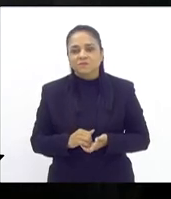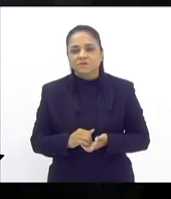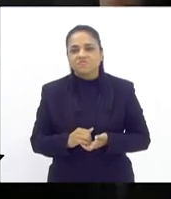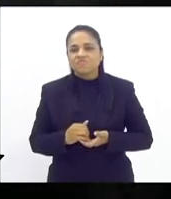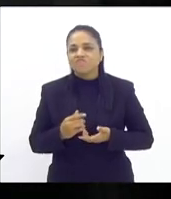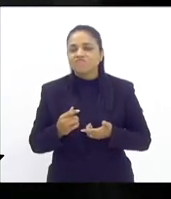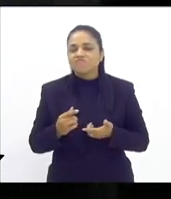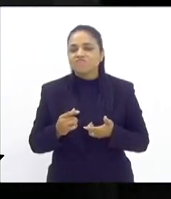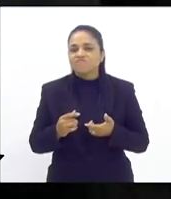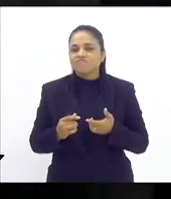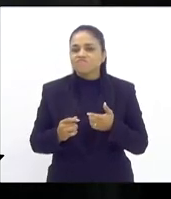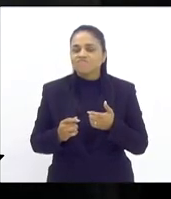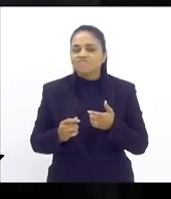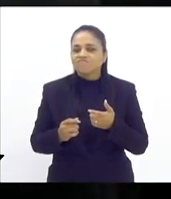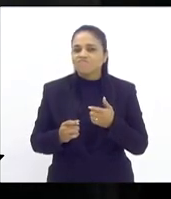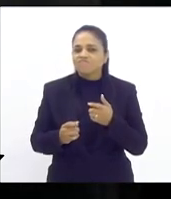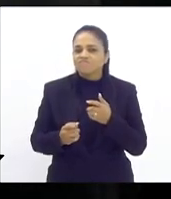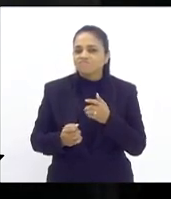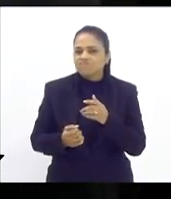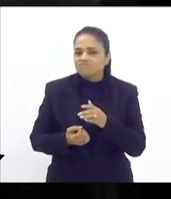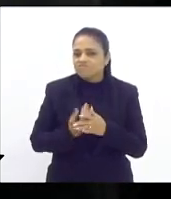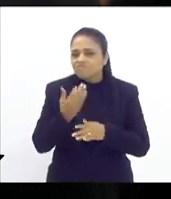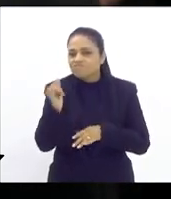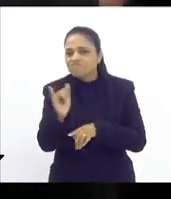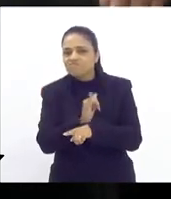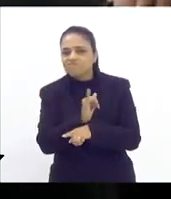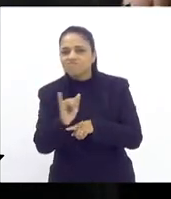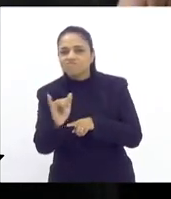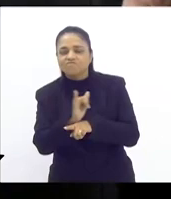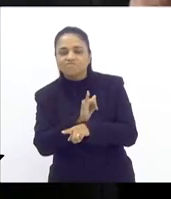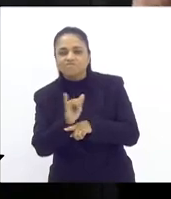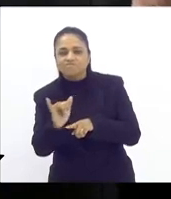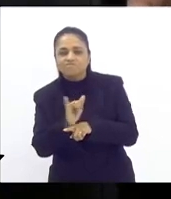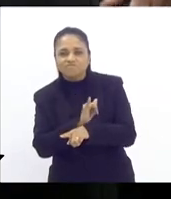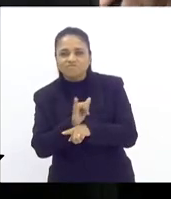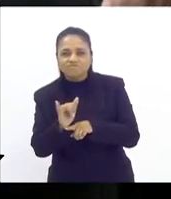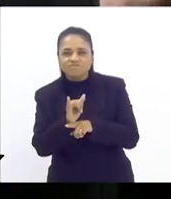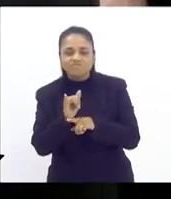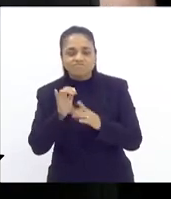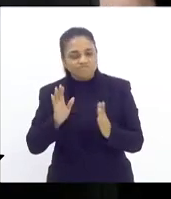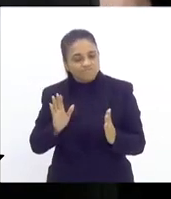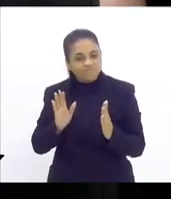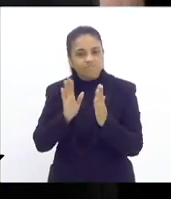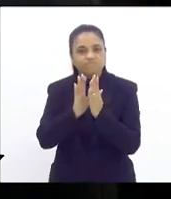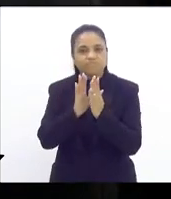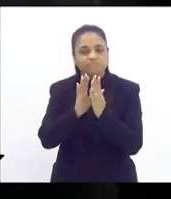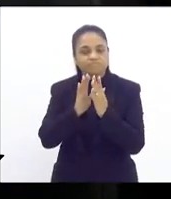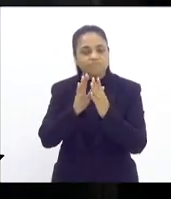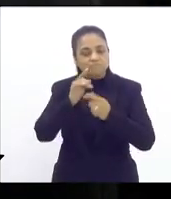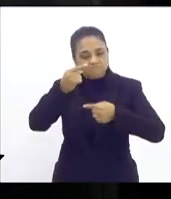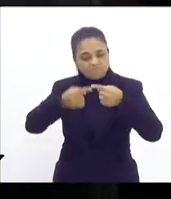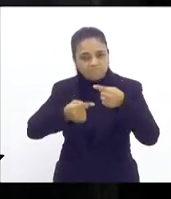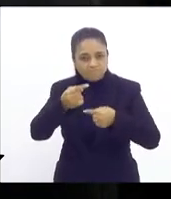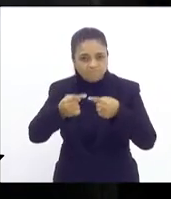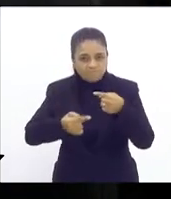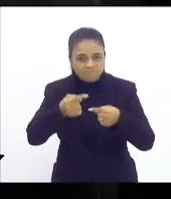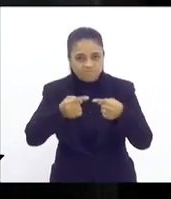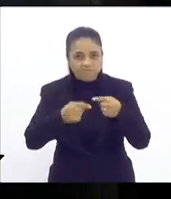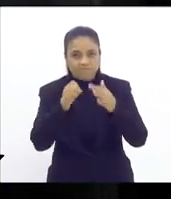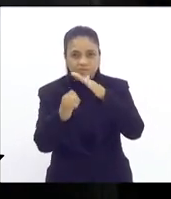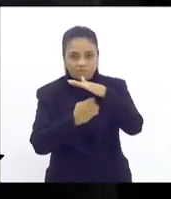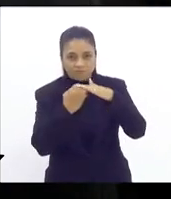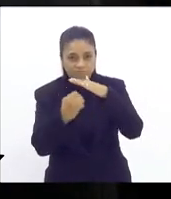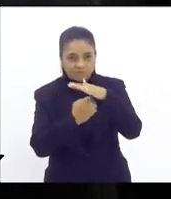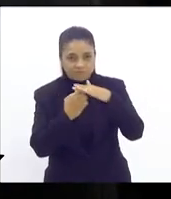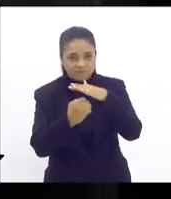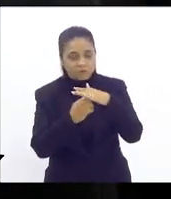criar uma uma maneira maior que a gente possa entendeu confrontar com essa empresa tá que não